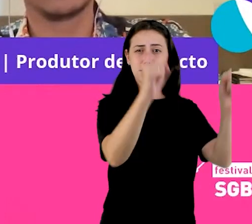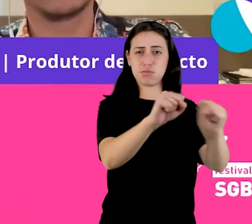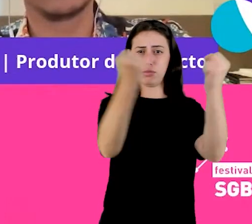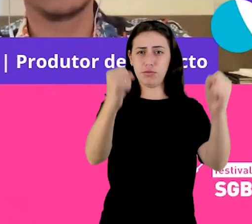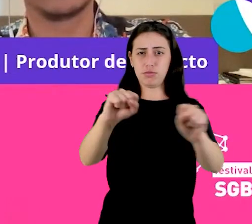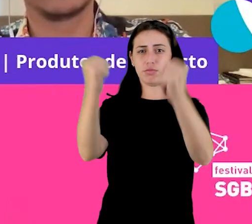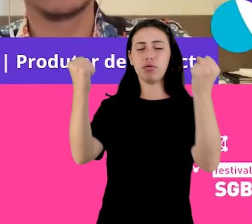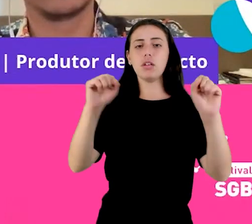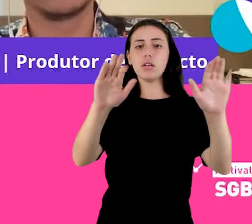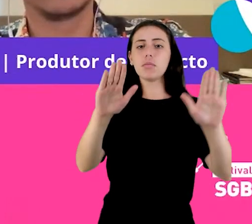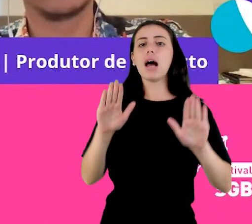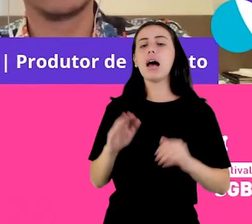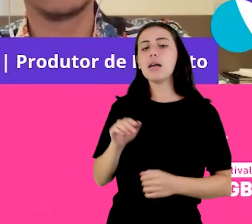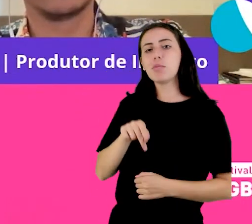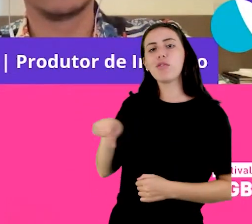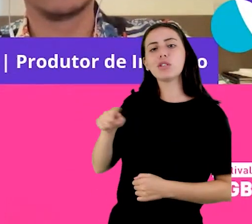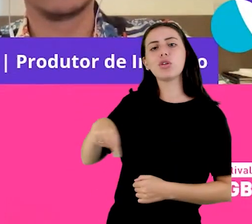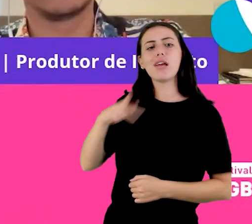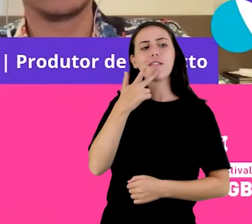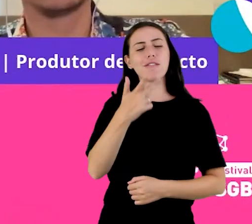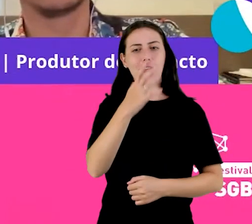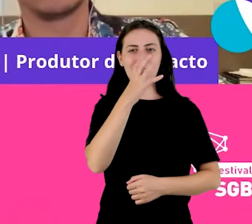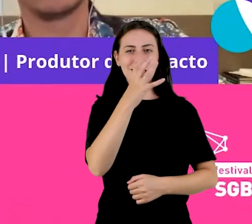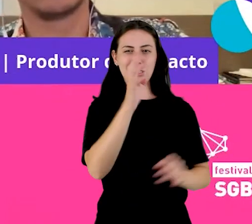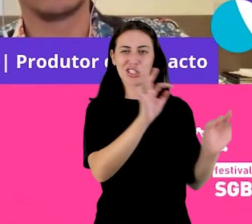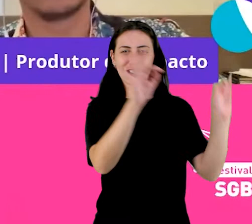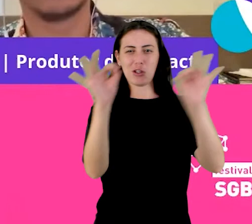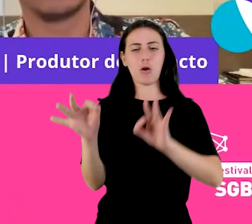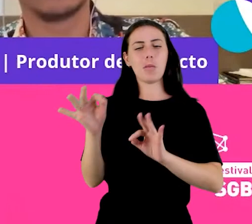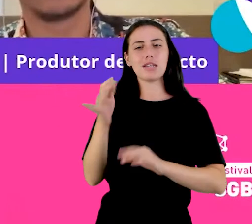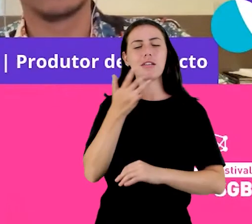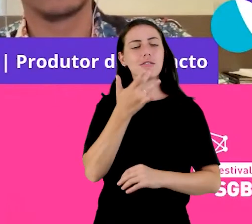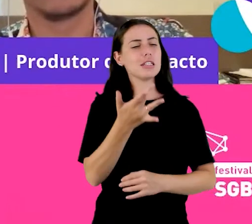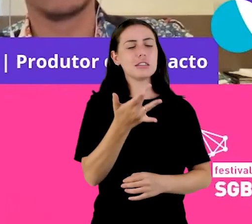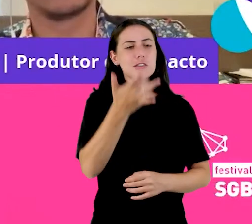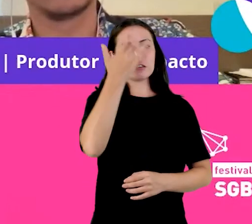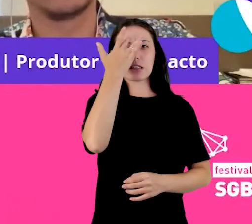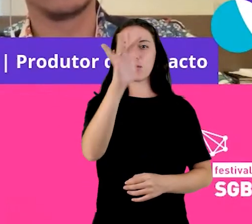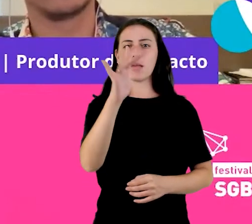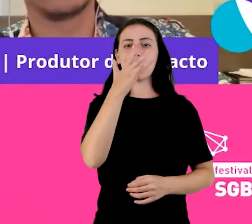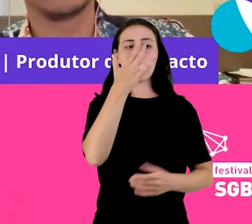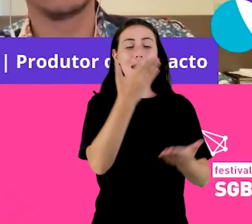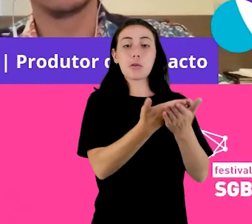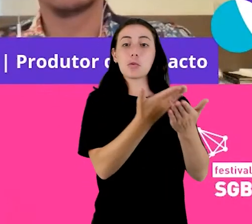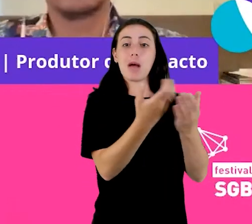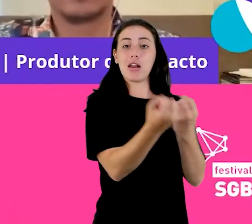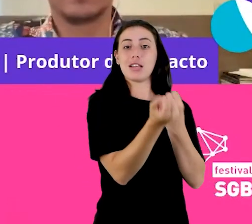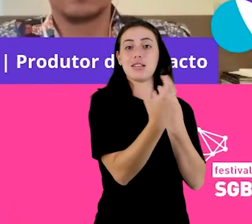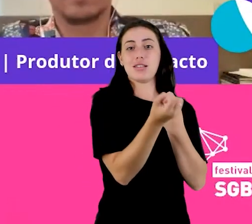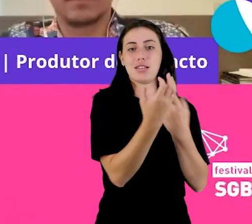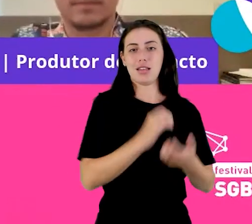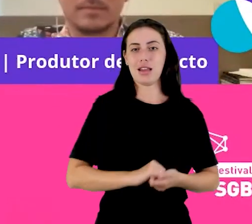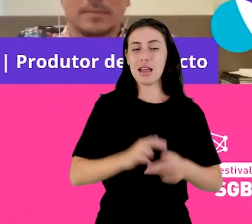para perceber que tudo está em mudança e cada vez mais a gente está desconstruindo padrões doentios. Eles, quando assistem ao documentário, eles falam, de